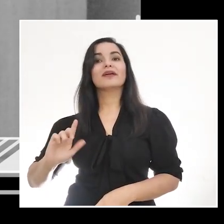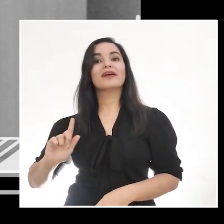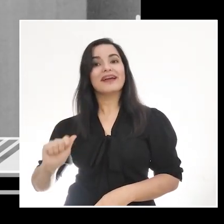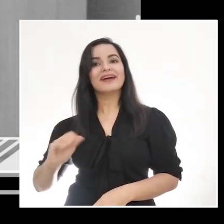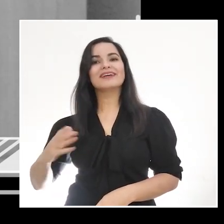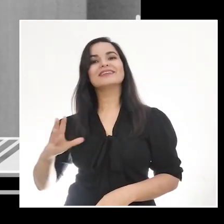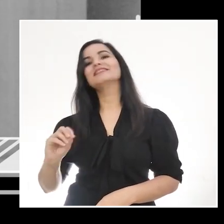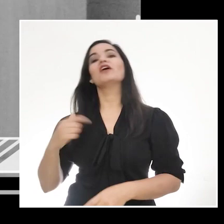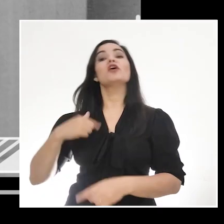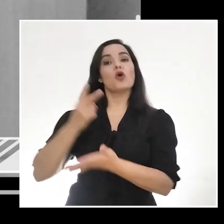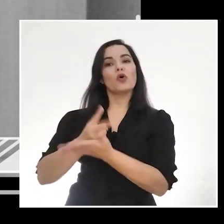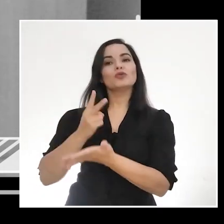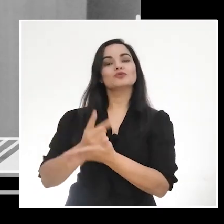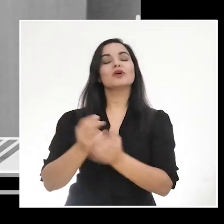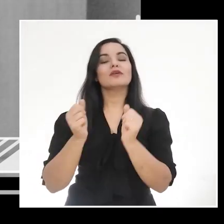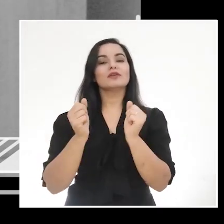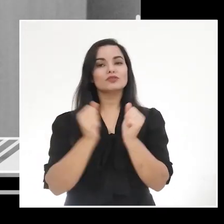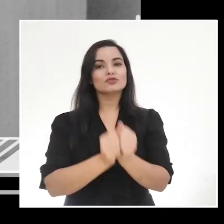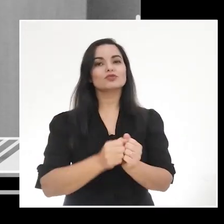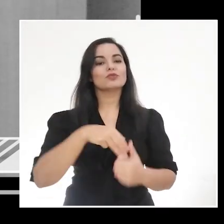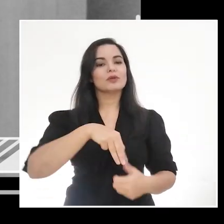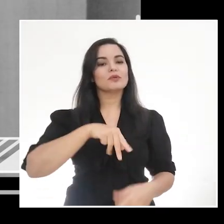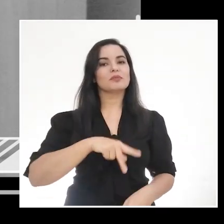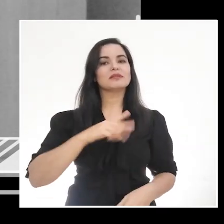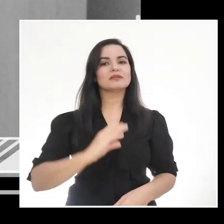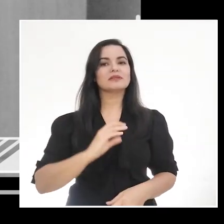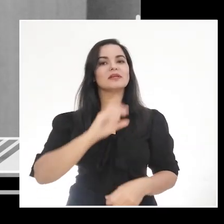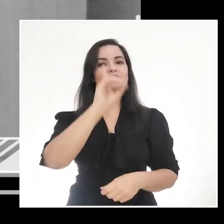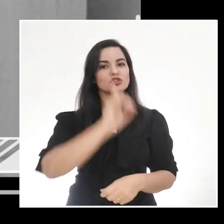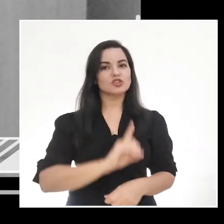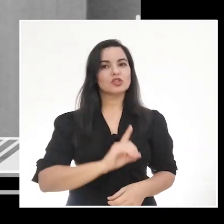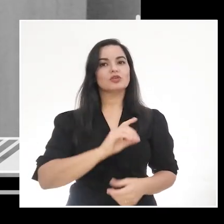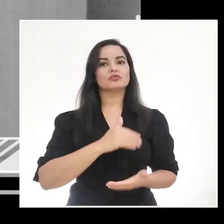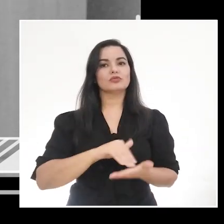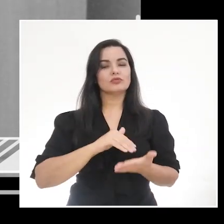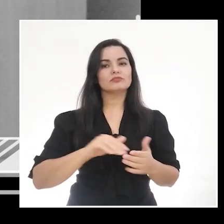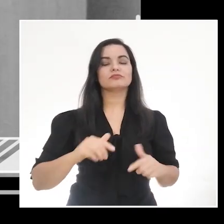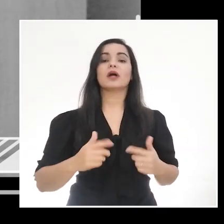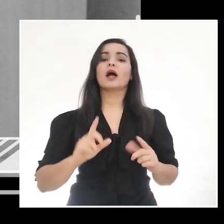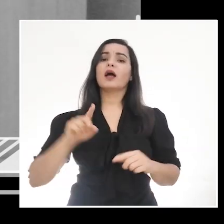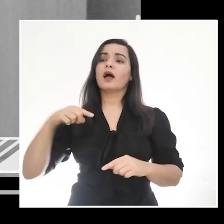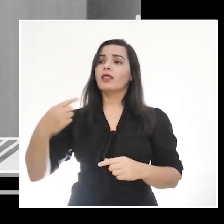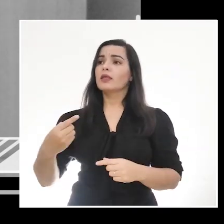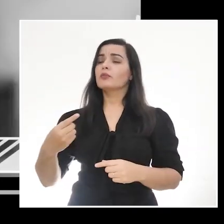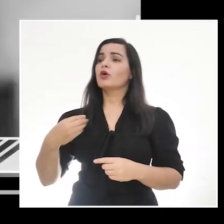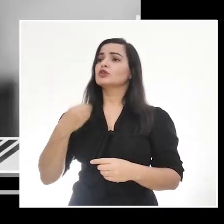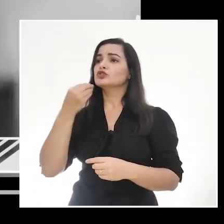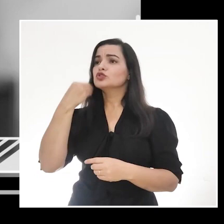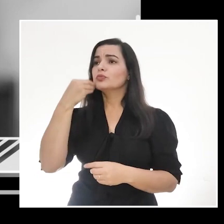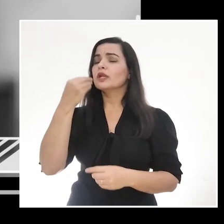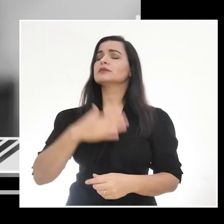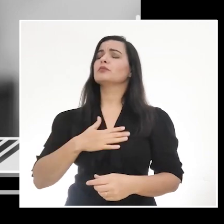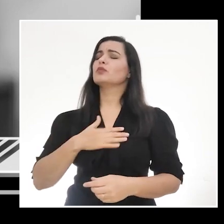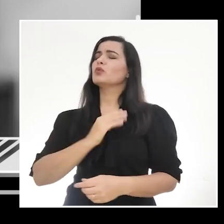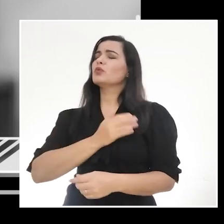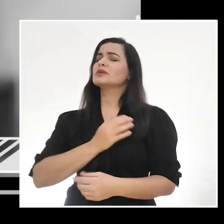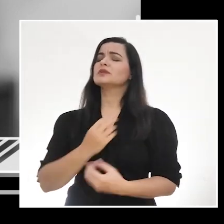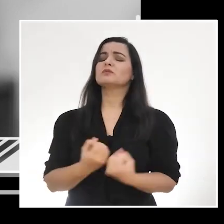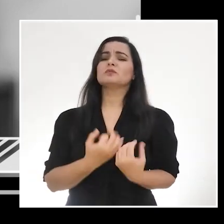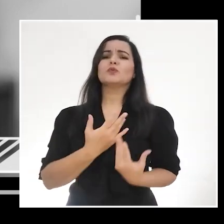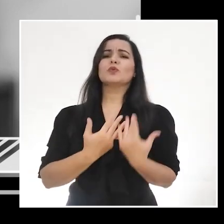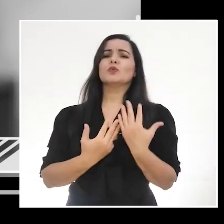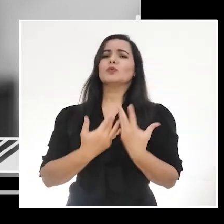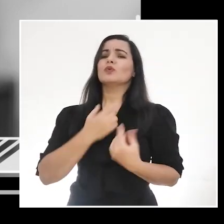de Belo Horizonte e continuando com as minhas atividades como diretor nacional na MPC. Depois dessa